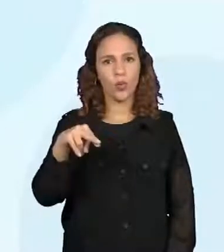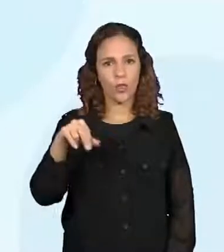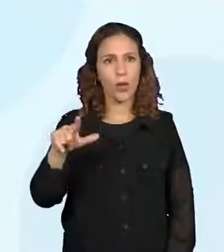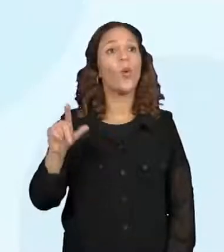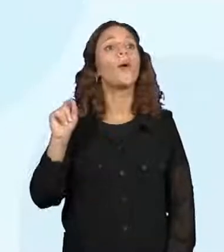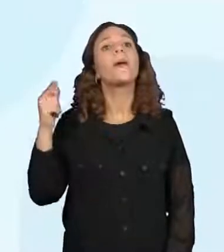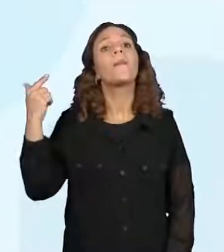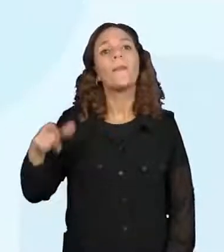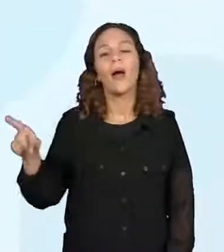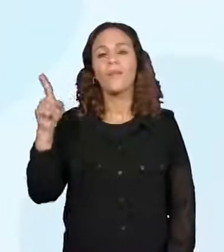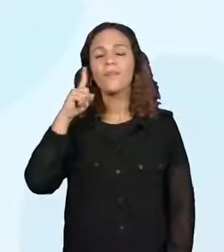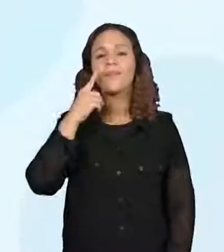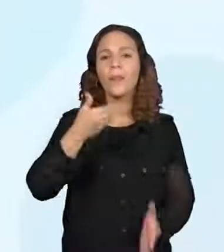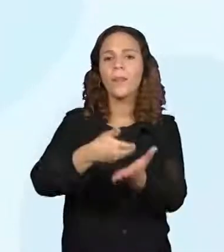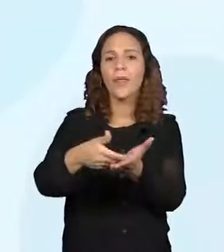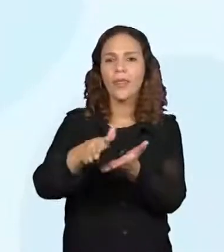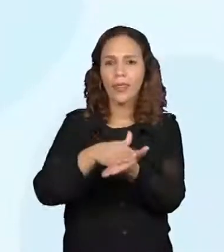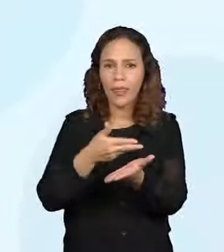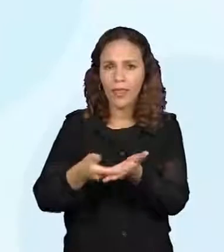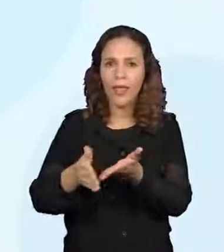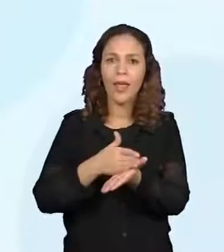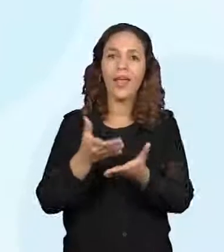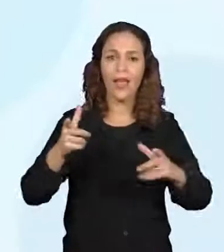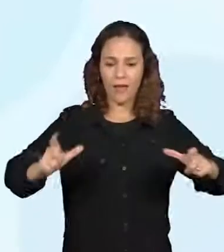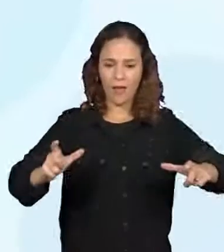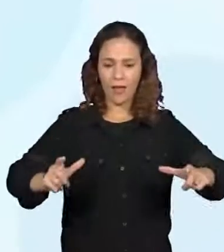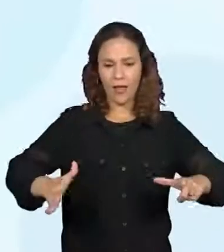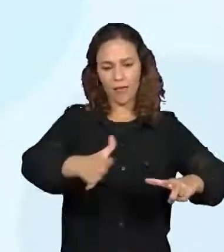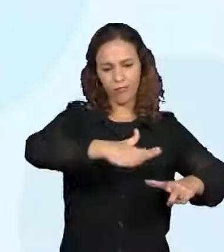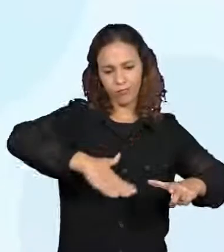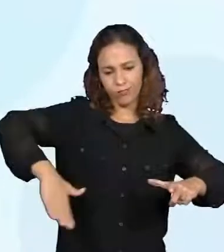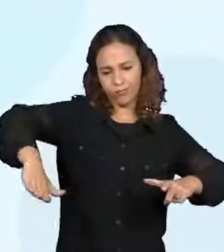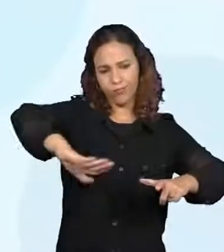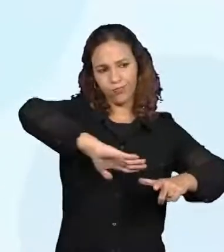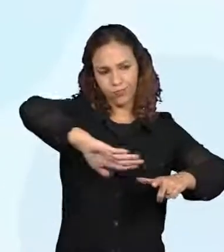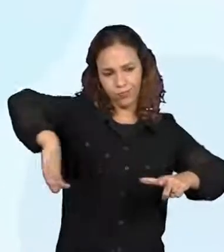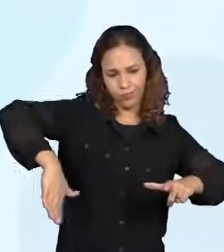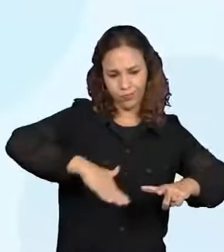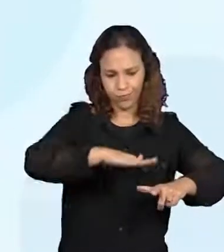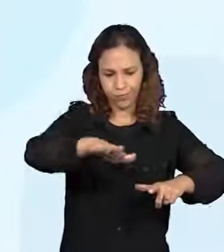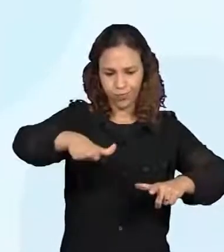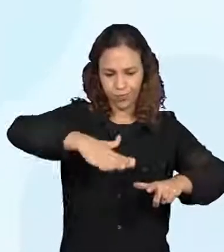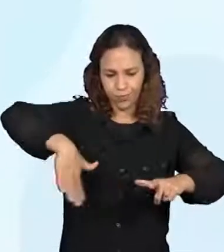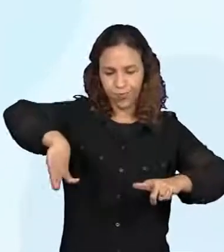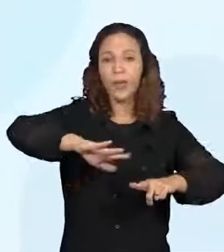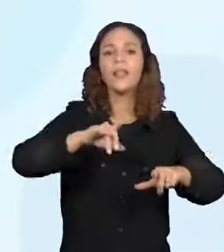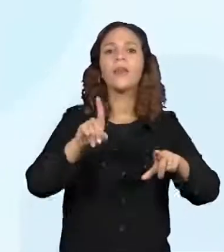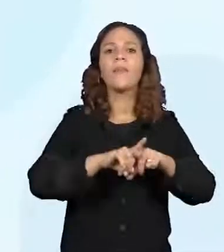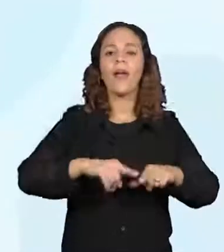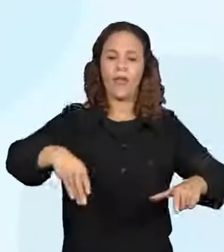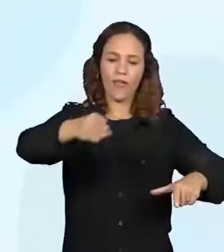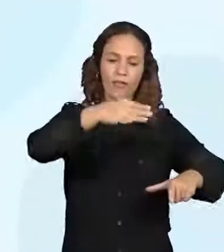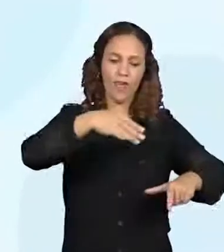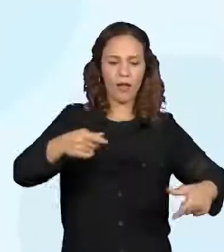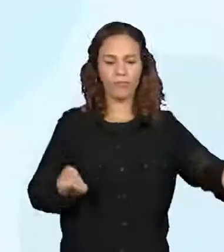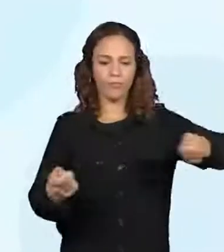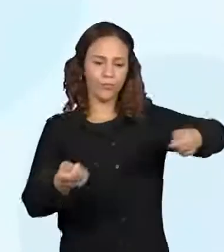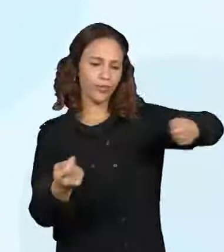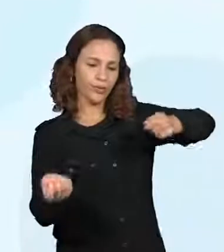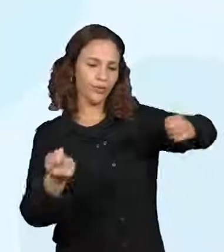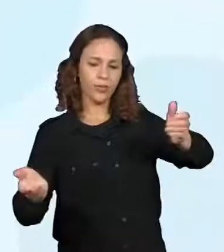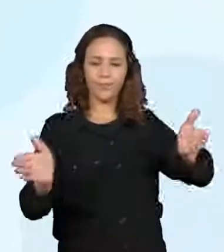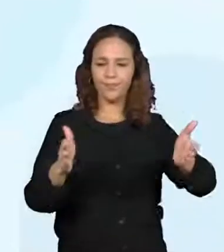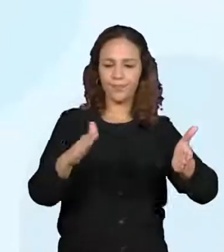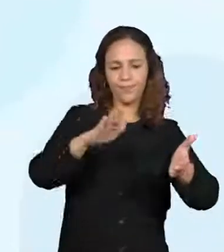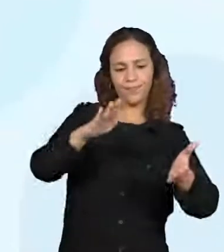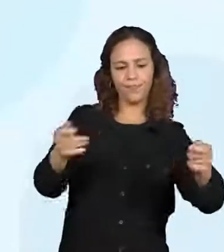para untar e enfarinhar a forma. Então, temos também isso daí que não vai